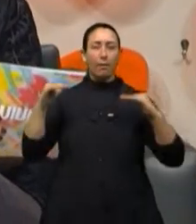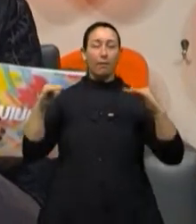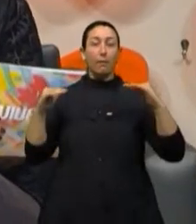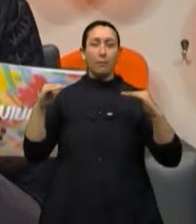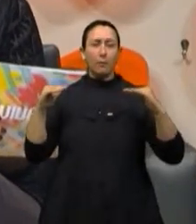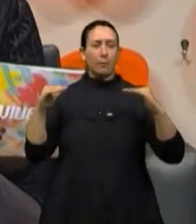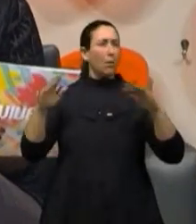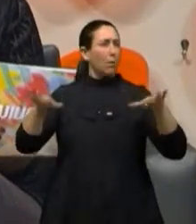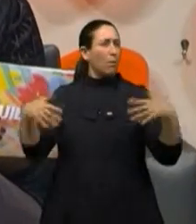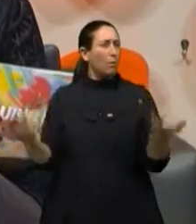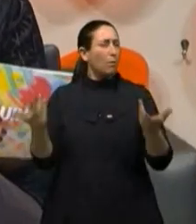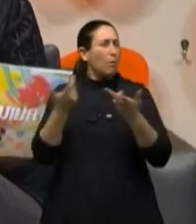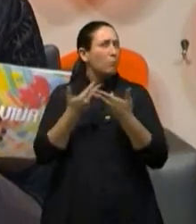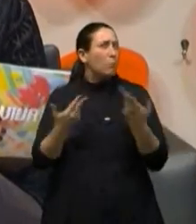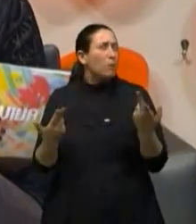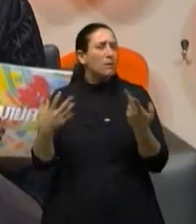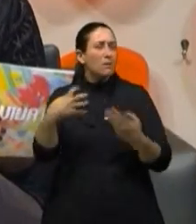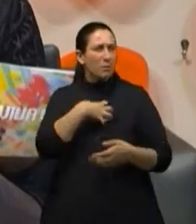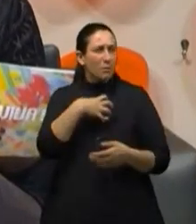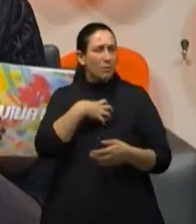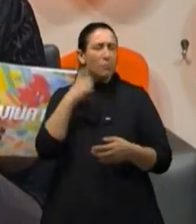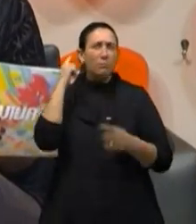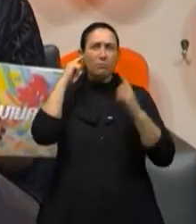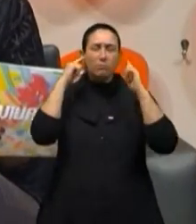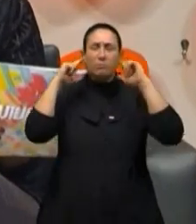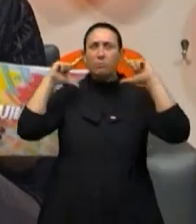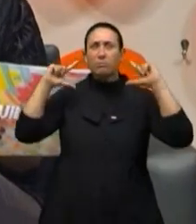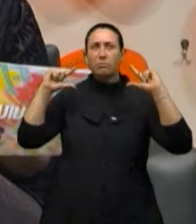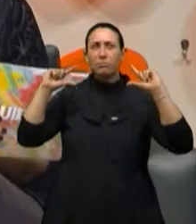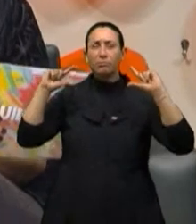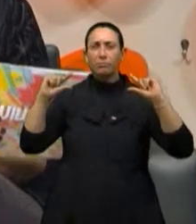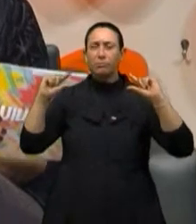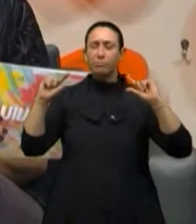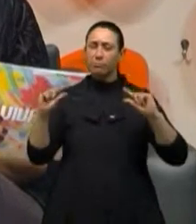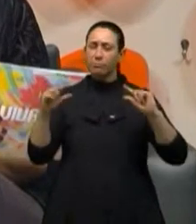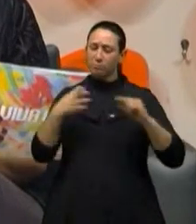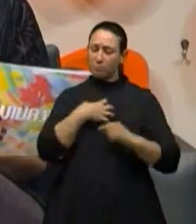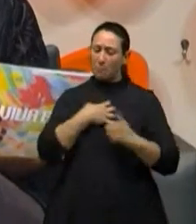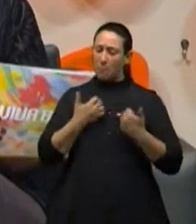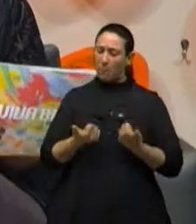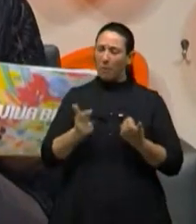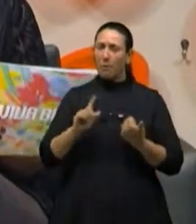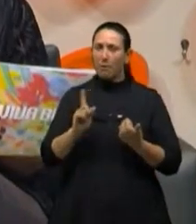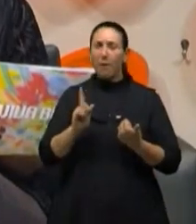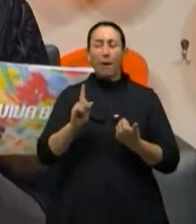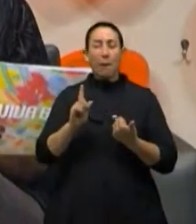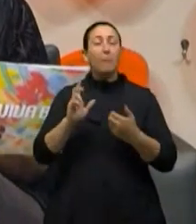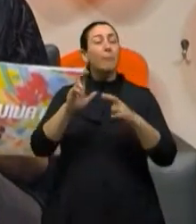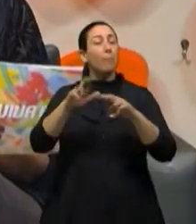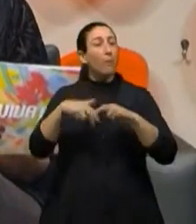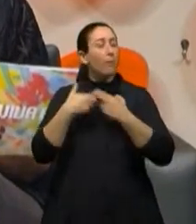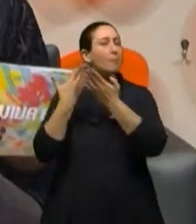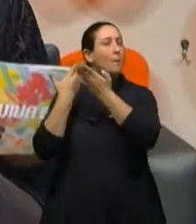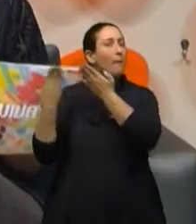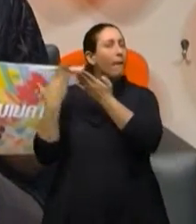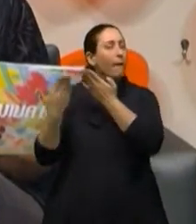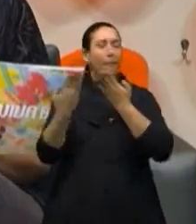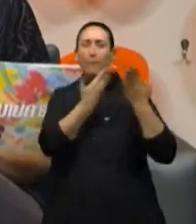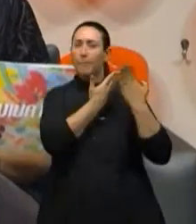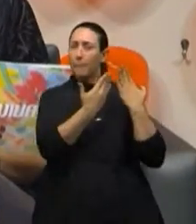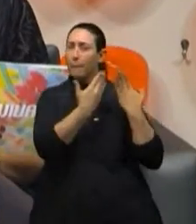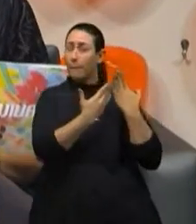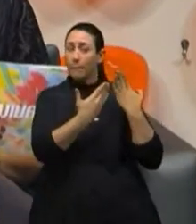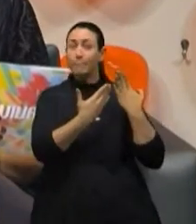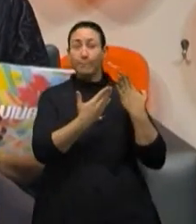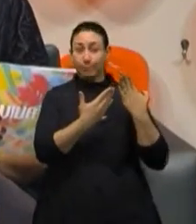sentir que algo não vai bem logo o nosso aparelho auditivo começa a sofrer as consequências de algumas perdas que nós vamos